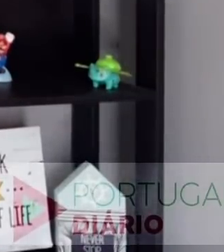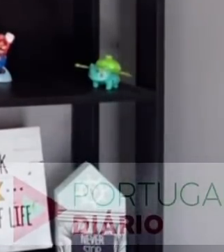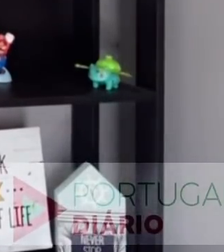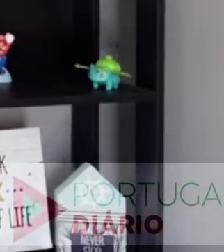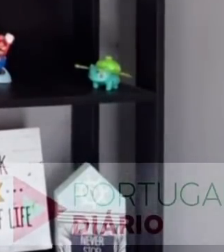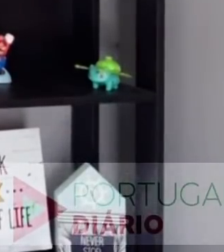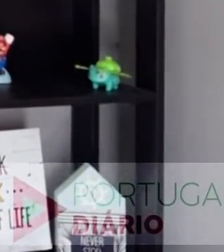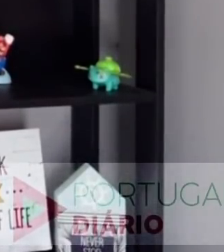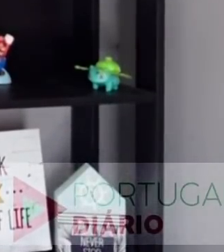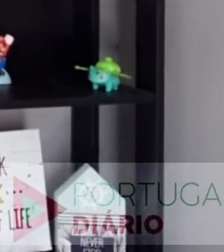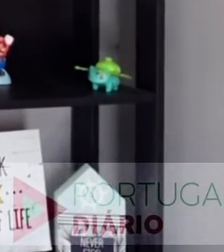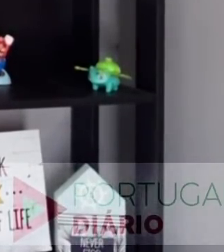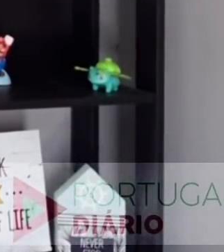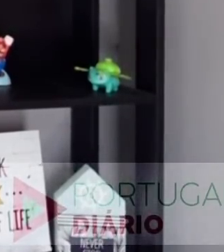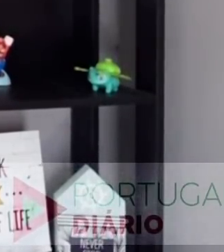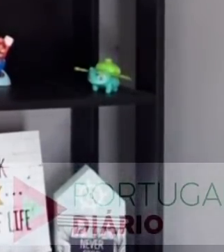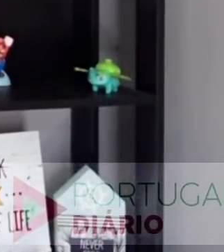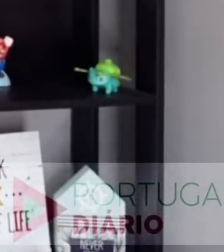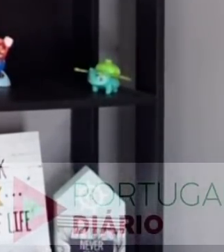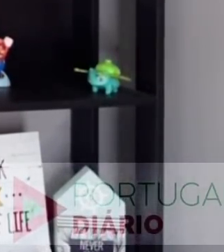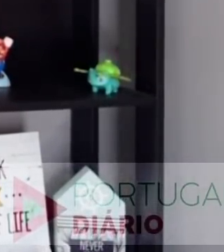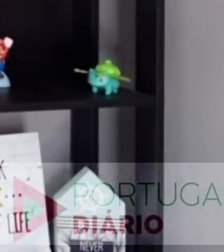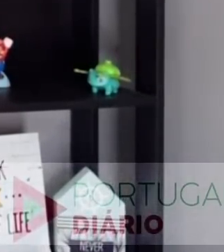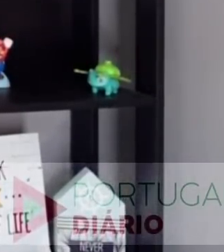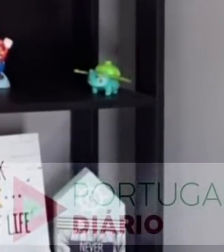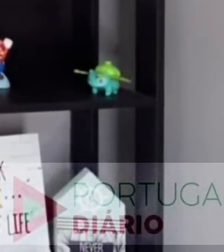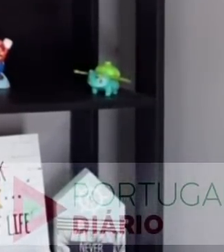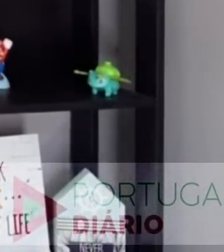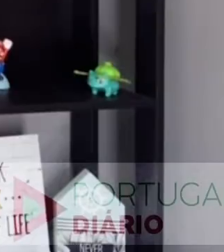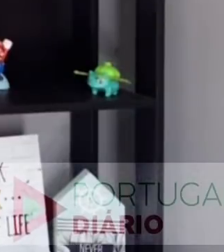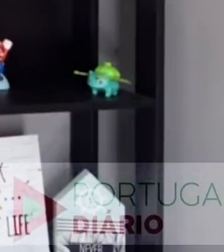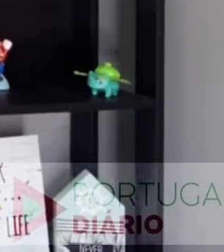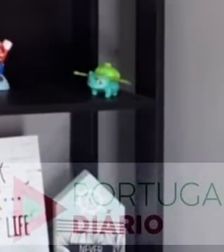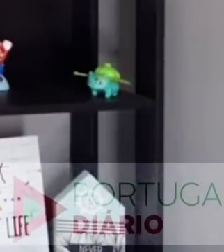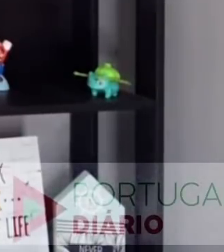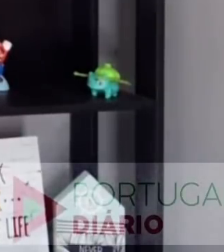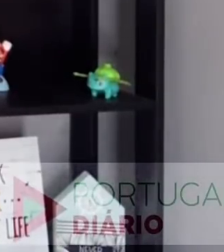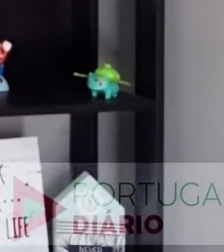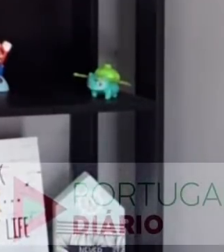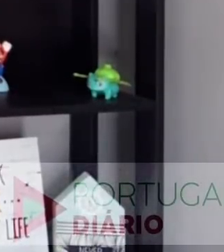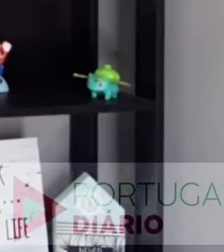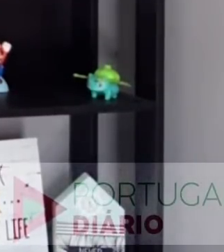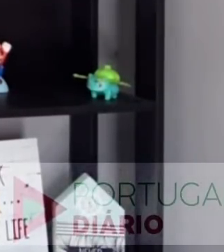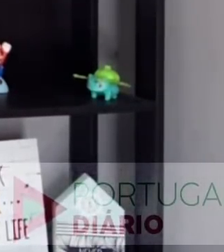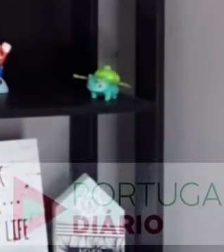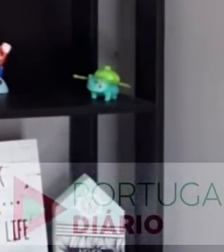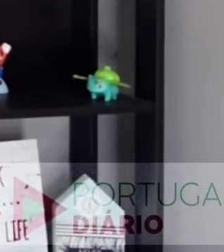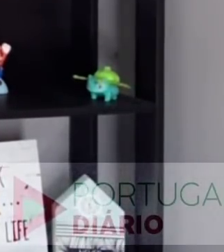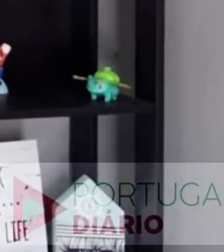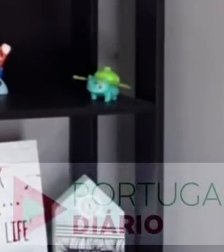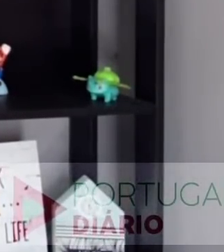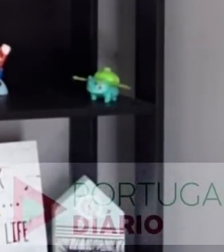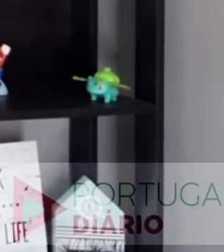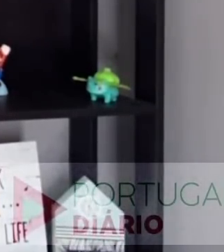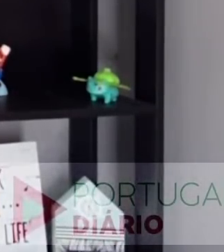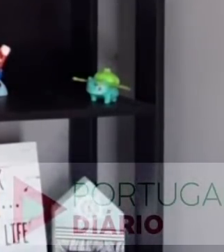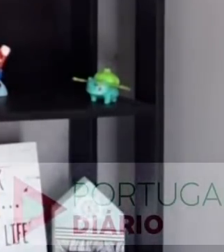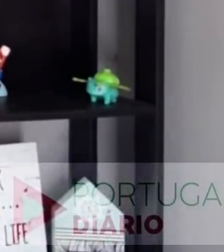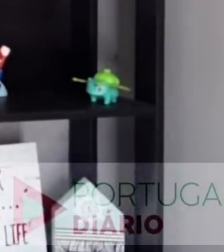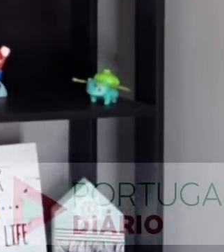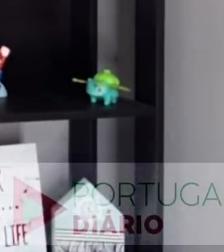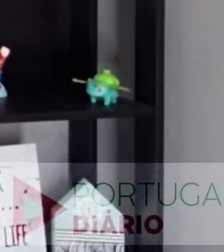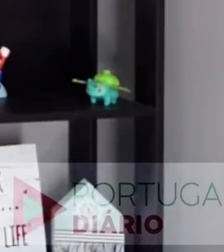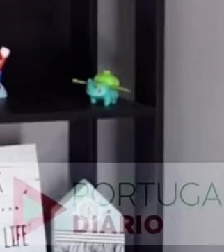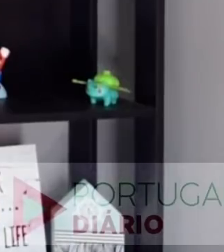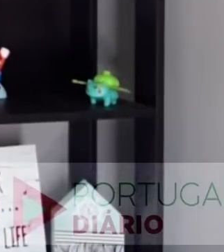todos juntos, né? Foi realmente um momento de muita dificuldade e hoje nós estamos passando por isso, já conseguimos pensar em reabrir, se Deus quiser, para maio, a vida